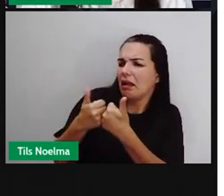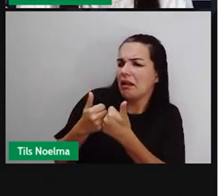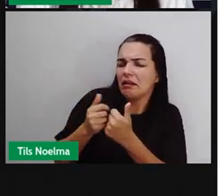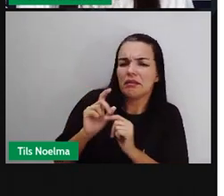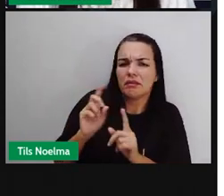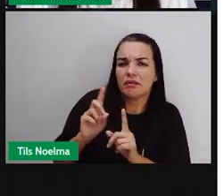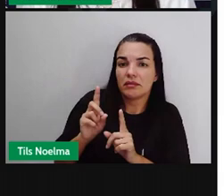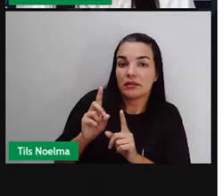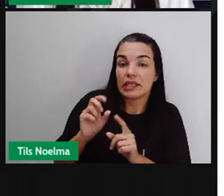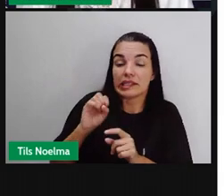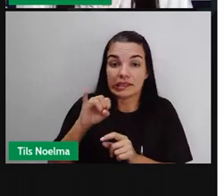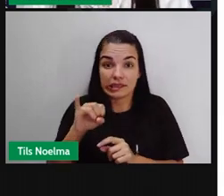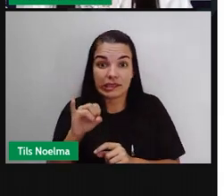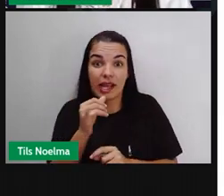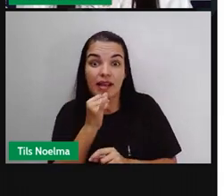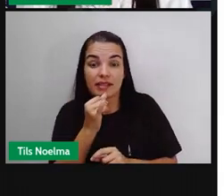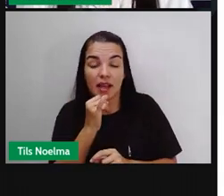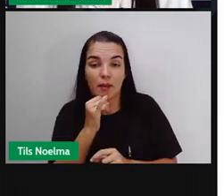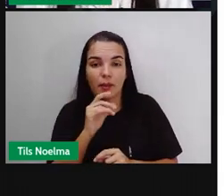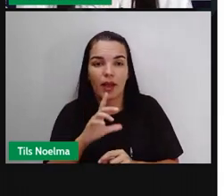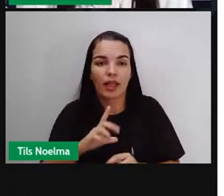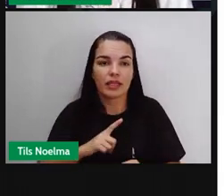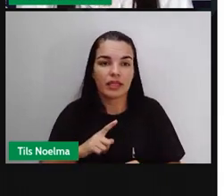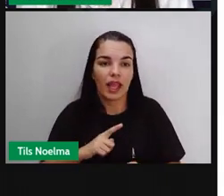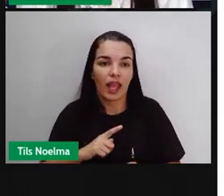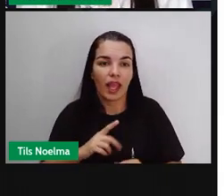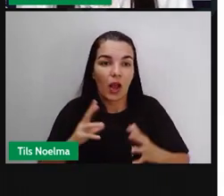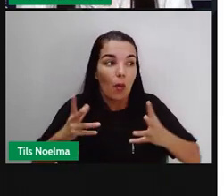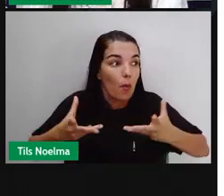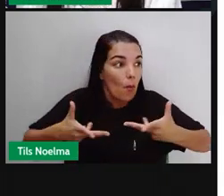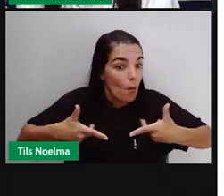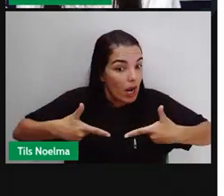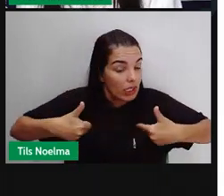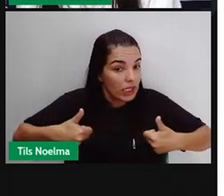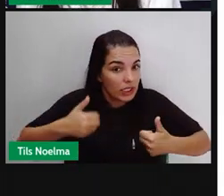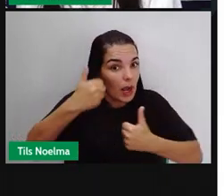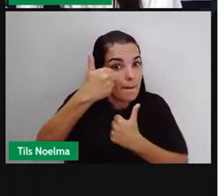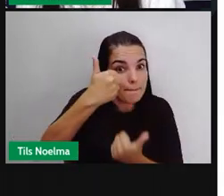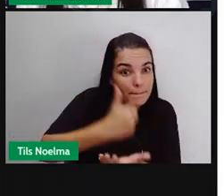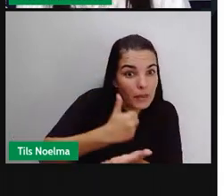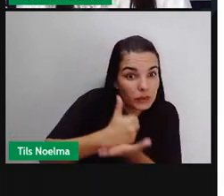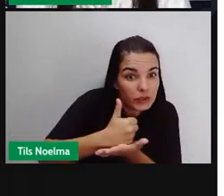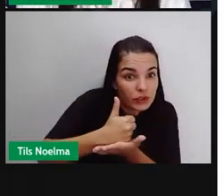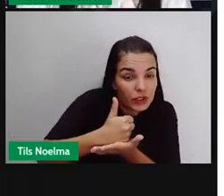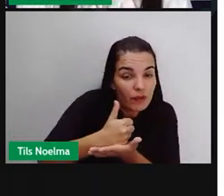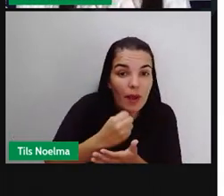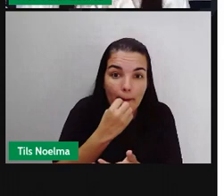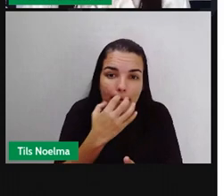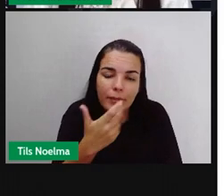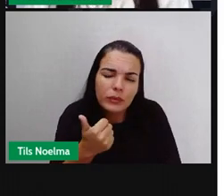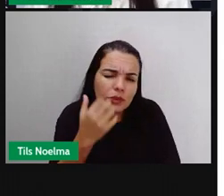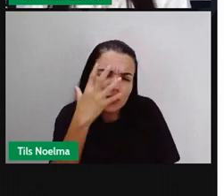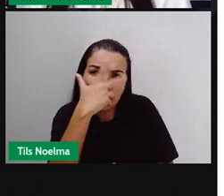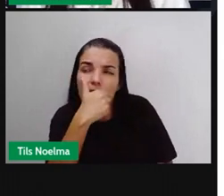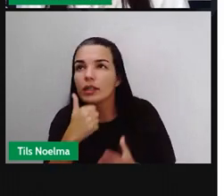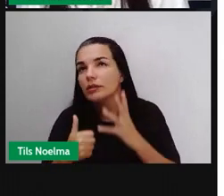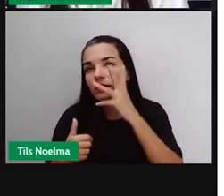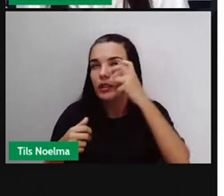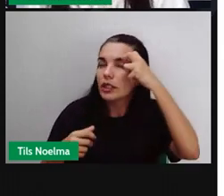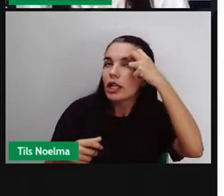concordam? Se a gente for falar que qualidade é uma coisa positiva, qualidade é bonito,